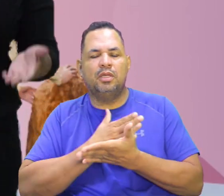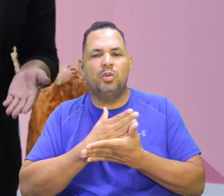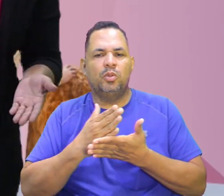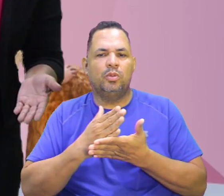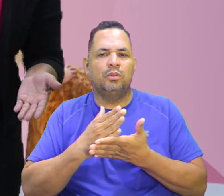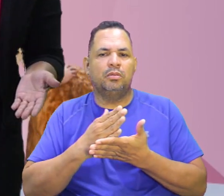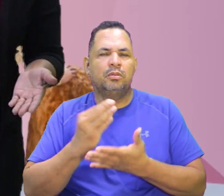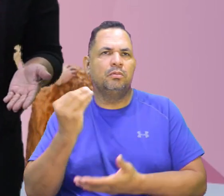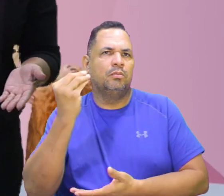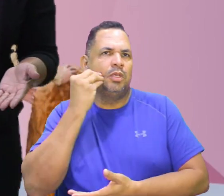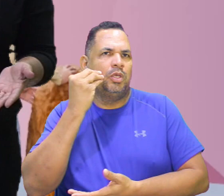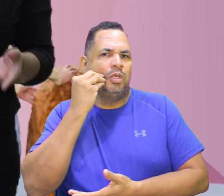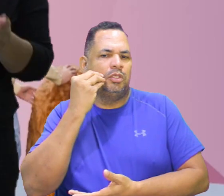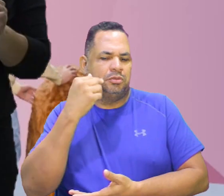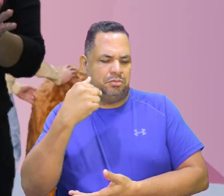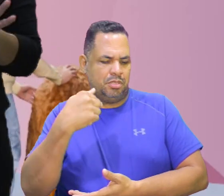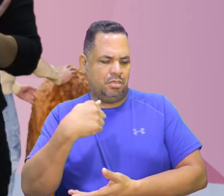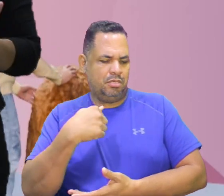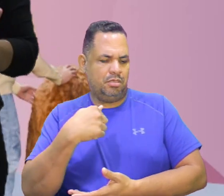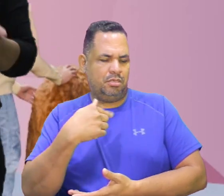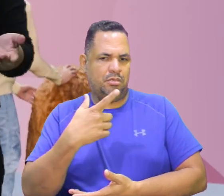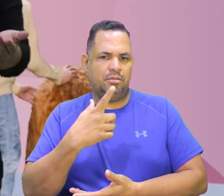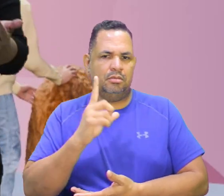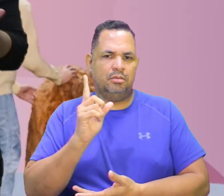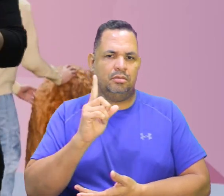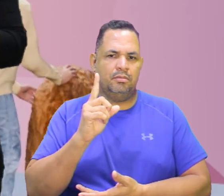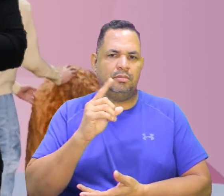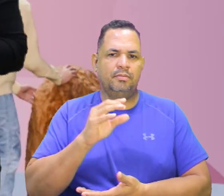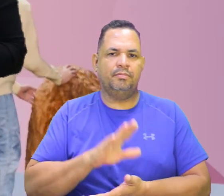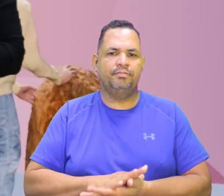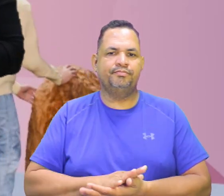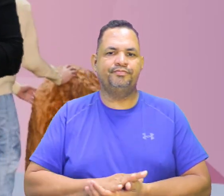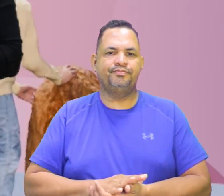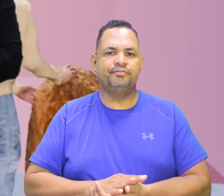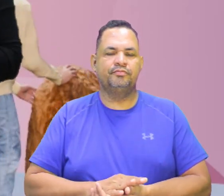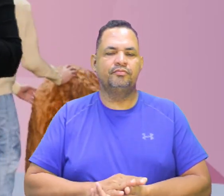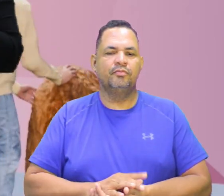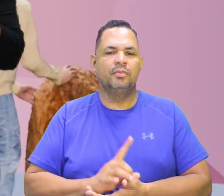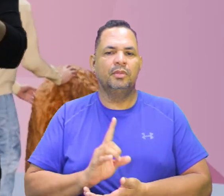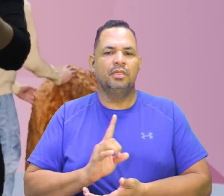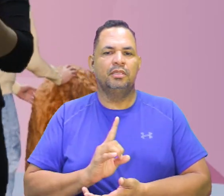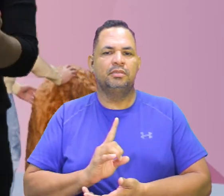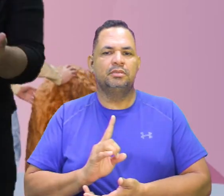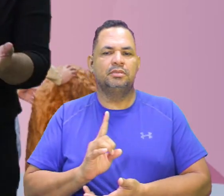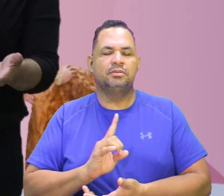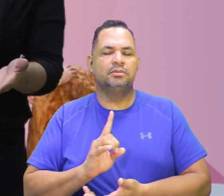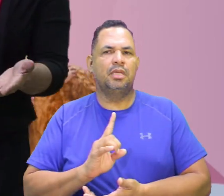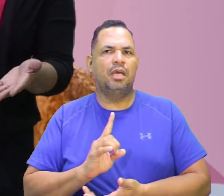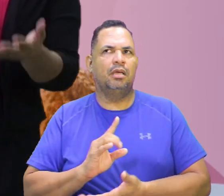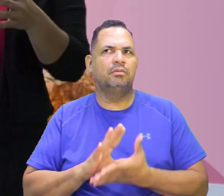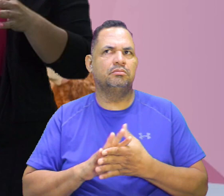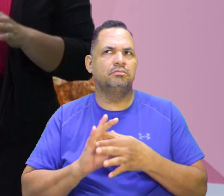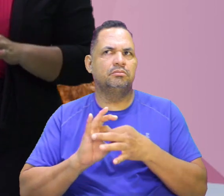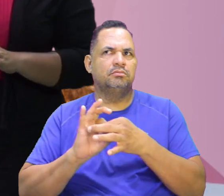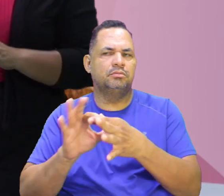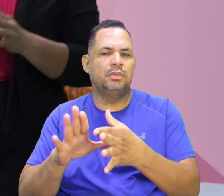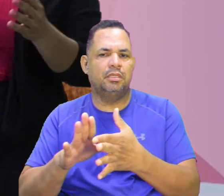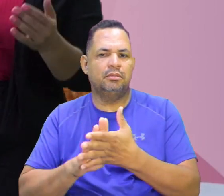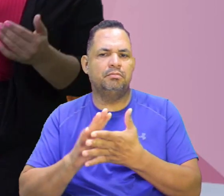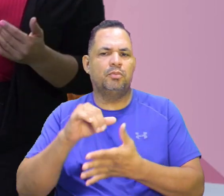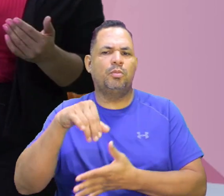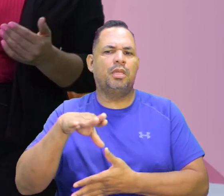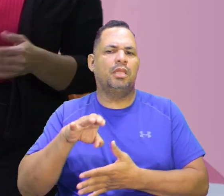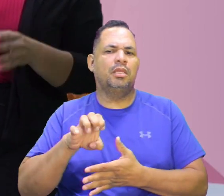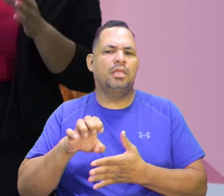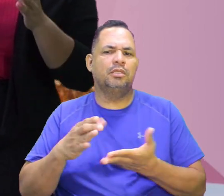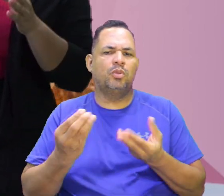Me beije. Aí você já viu aí, não, beije-me, não me deixe, deixe-me. Qual